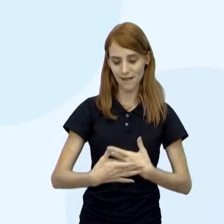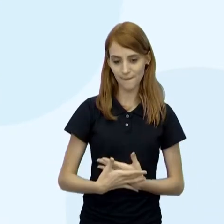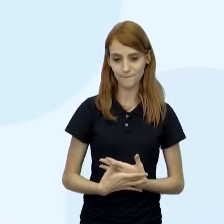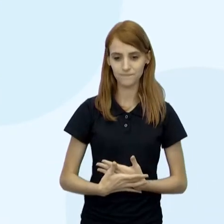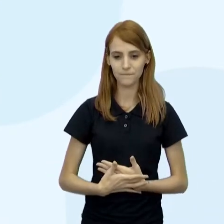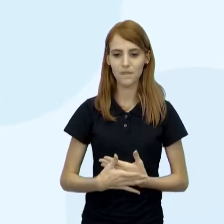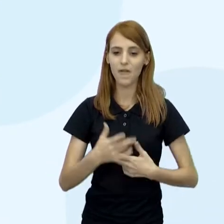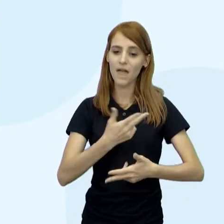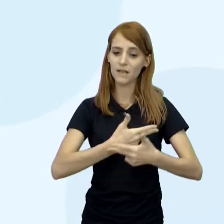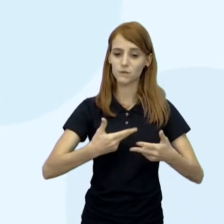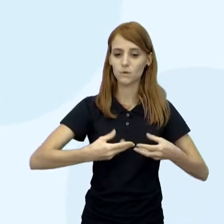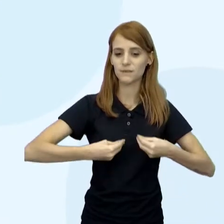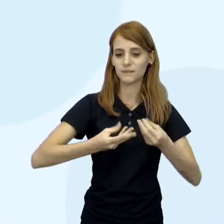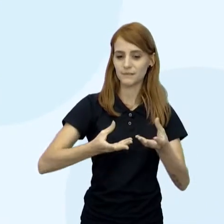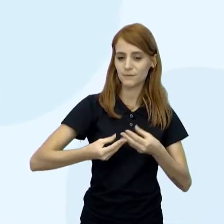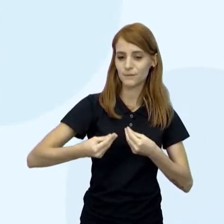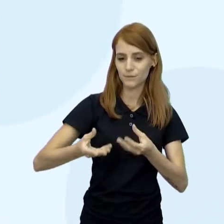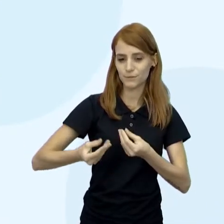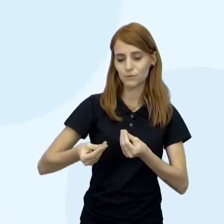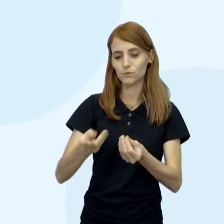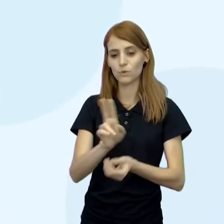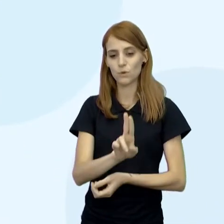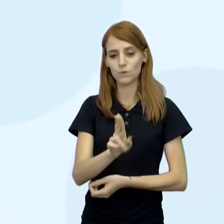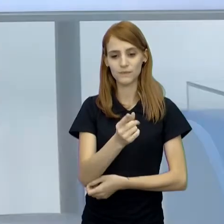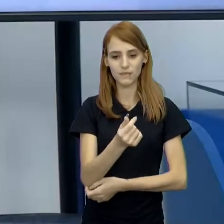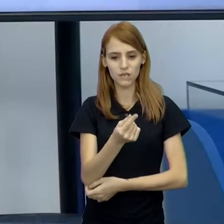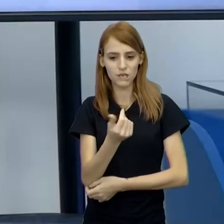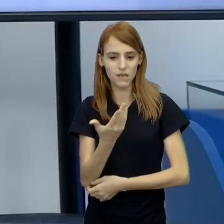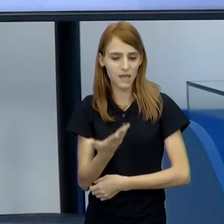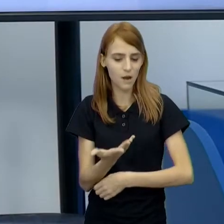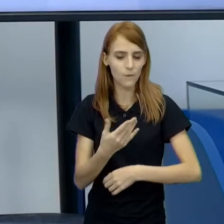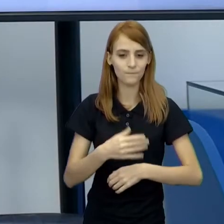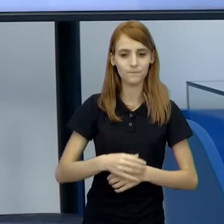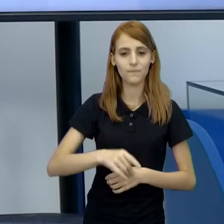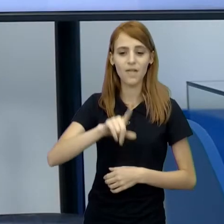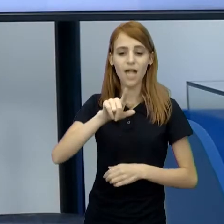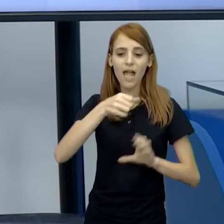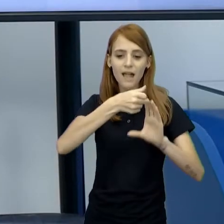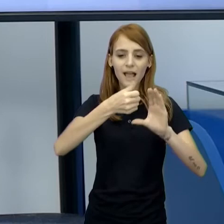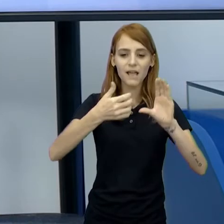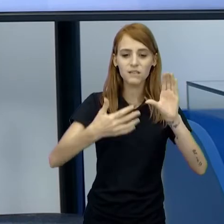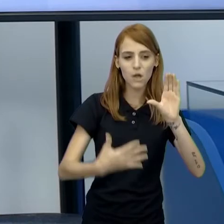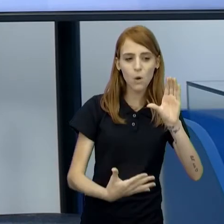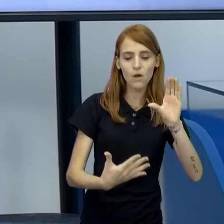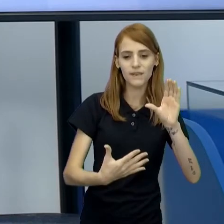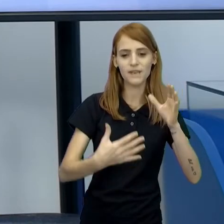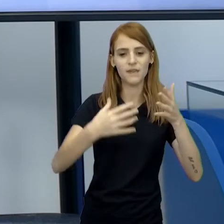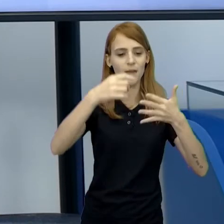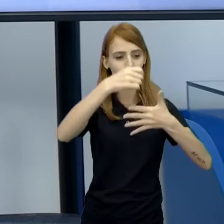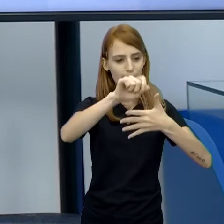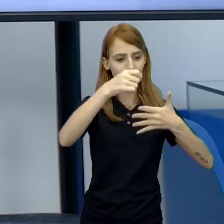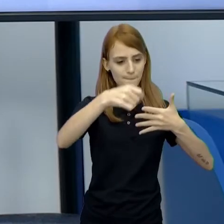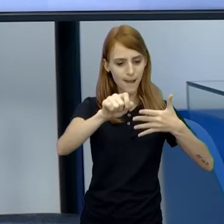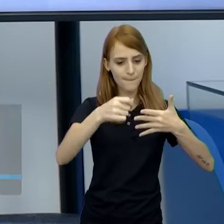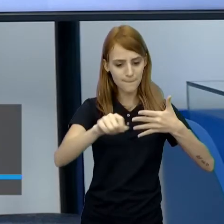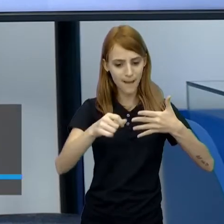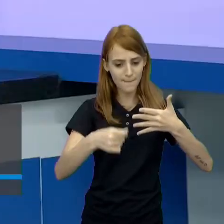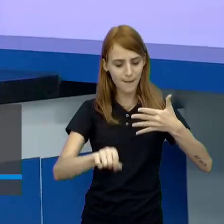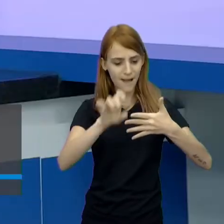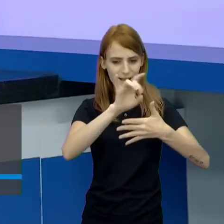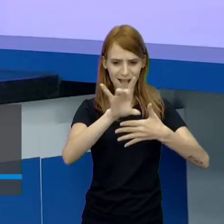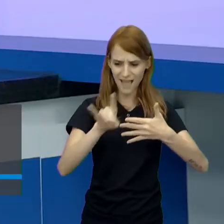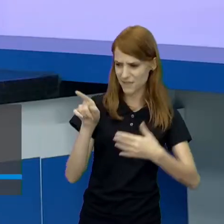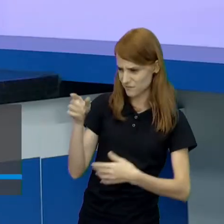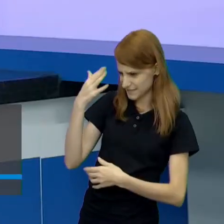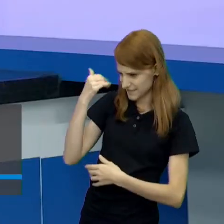essas despesas. Professor Alexandre, você já categorizou as suas despesas? Você sabe categorizar?